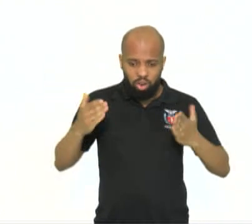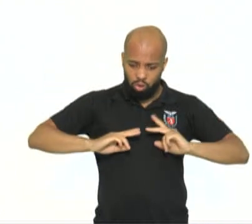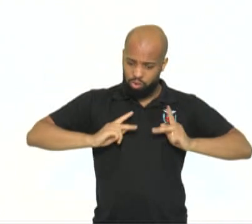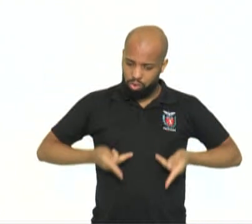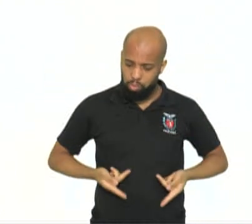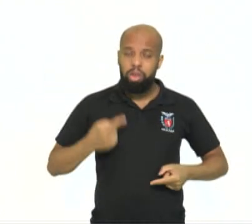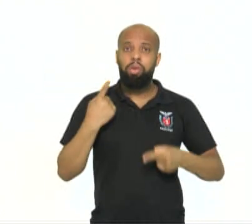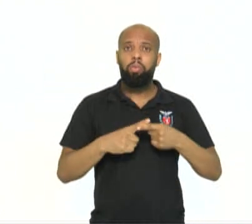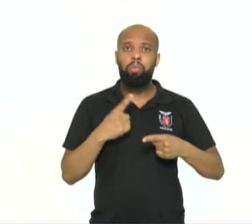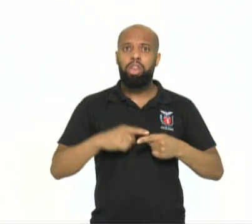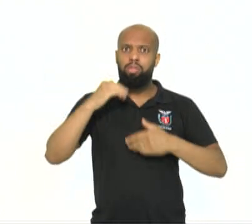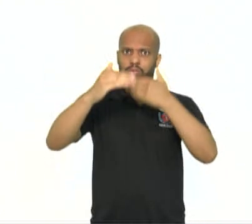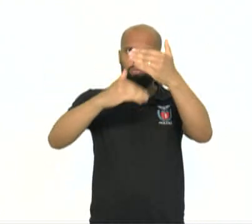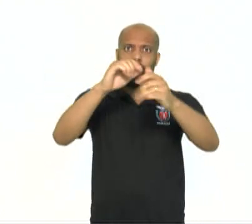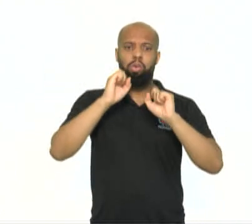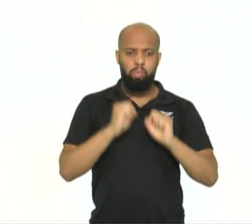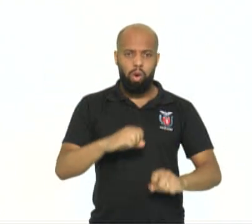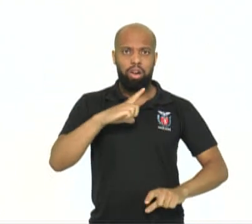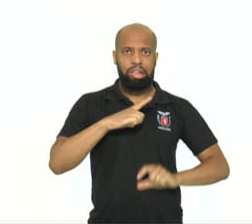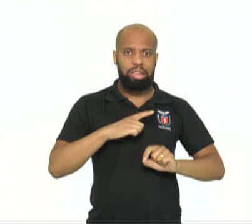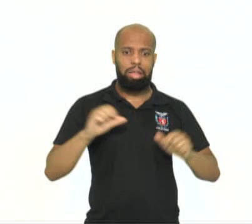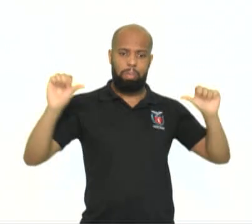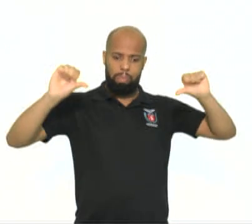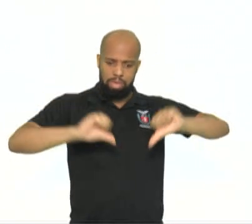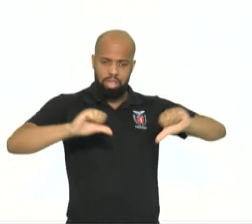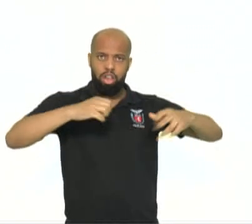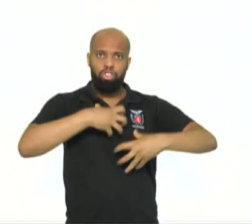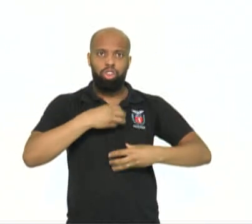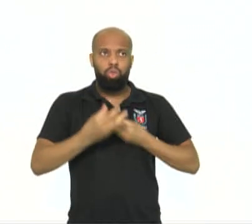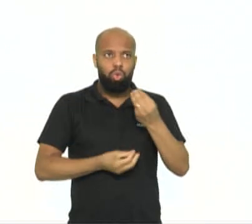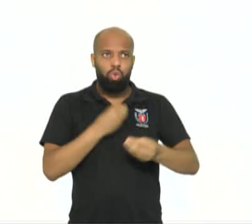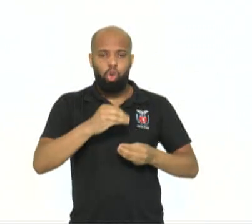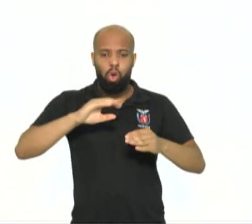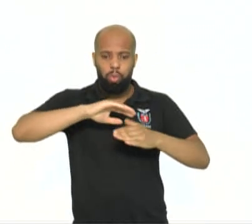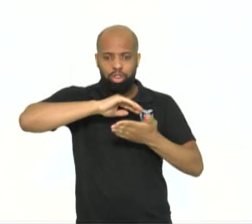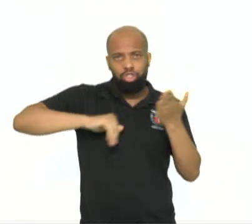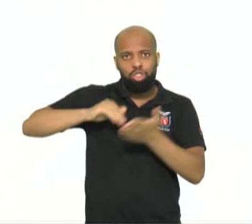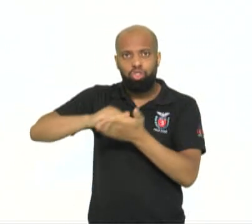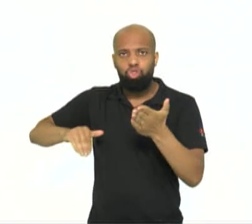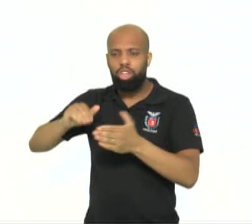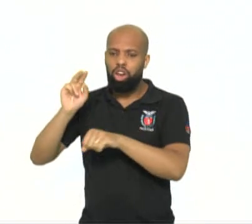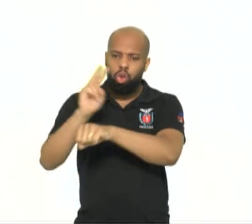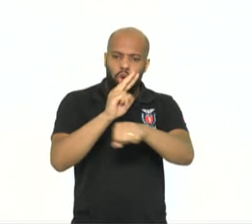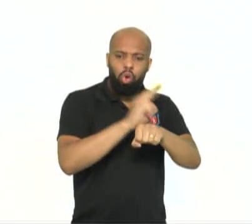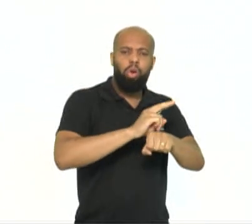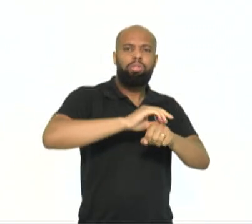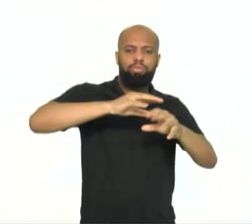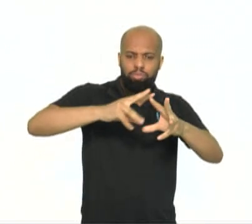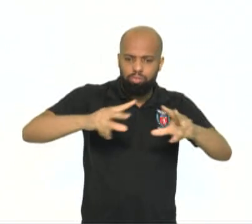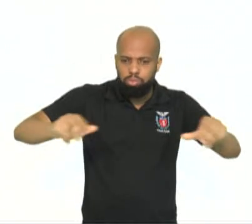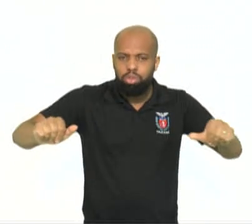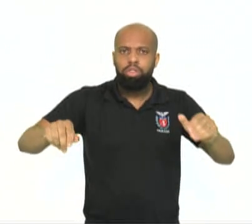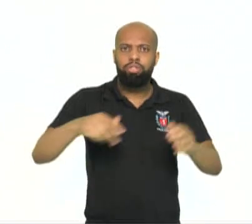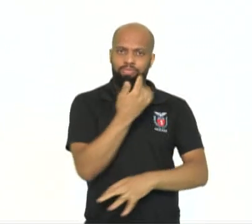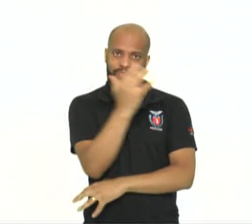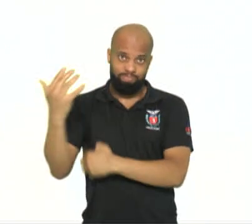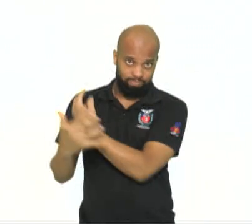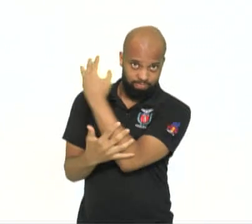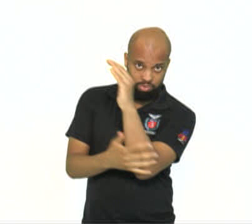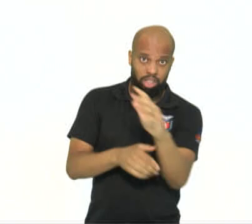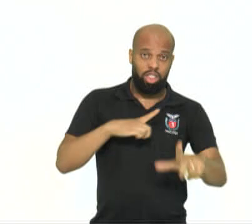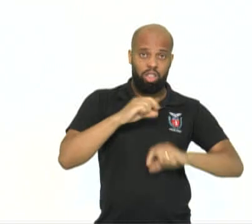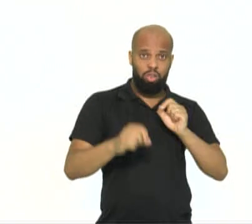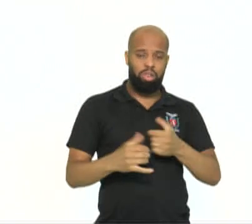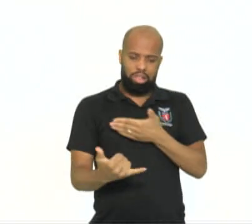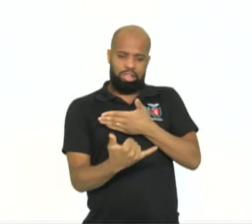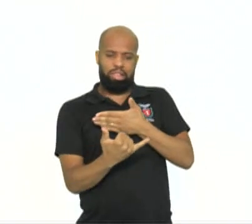humanidade, pois o seu avanço poderá intensificar o processo de remoção da cobertura vegetal do planeta. Podemos identificar como consequências